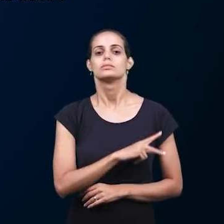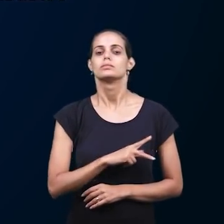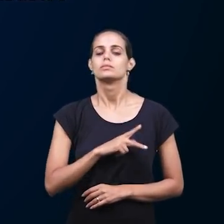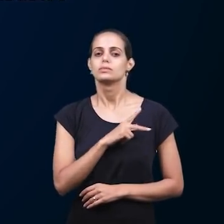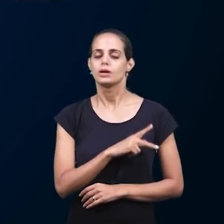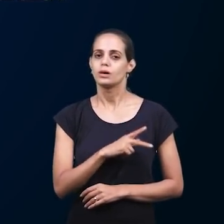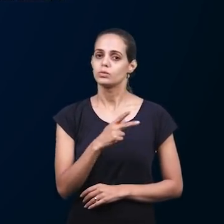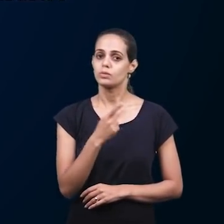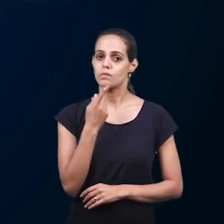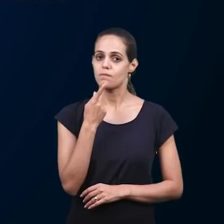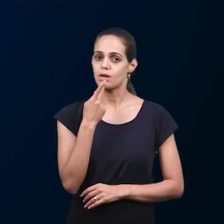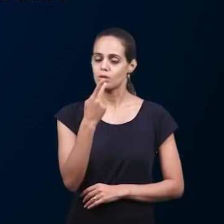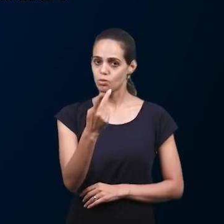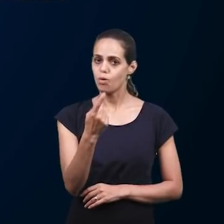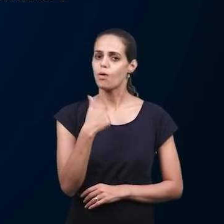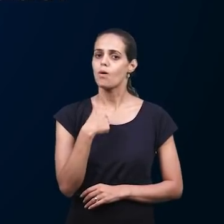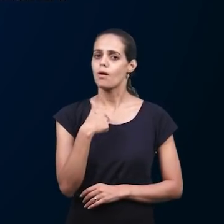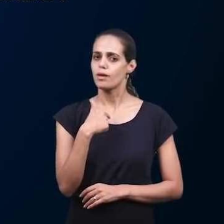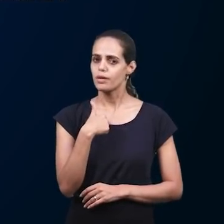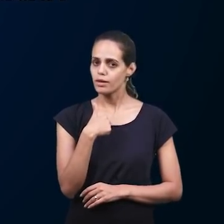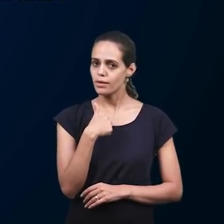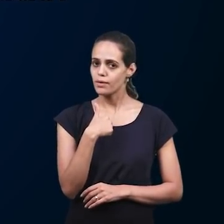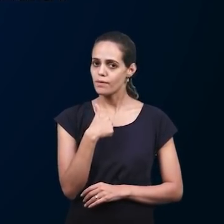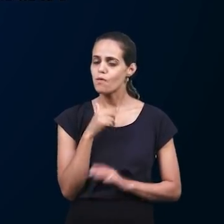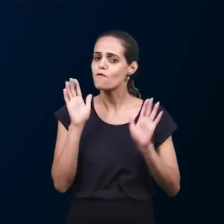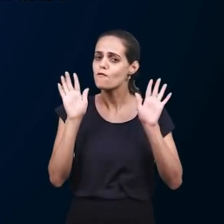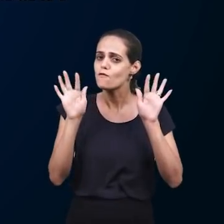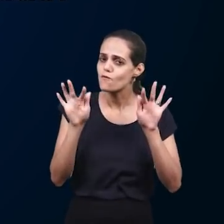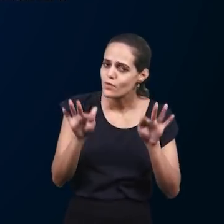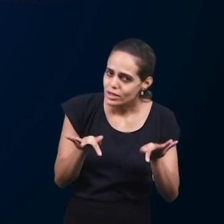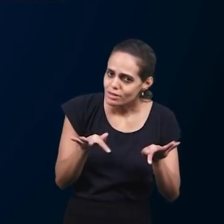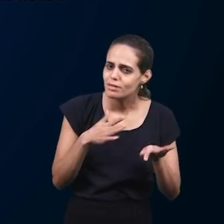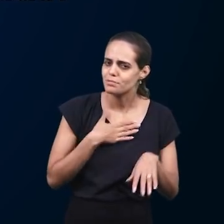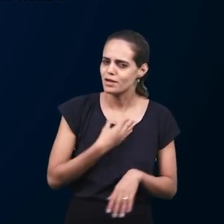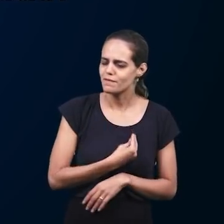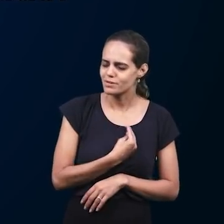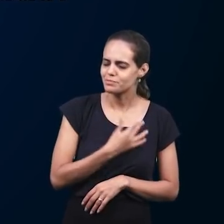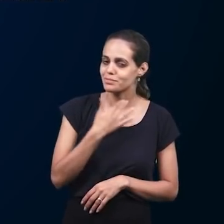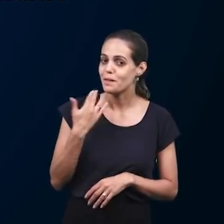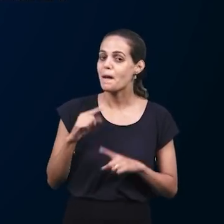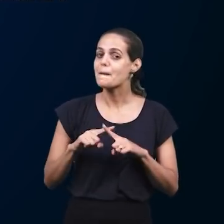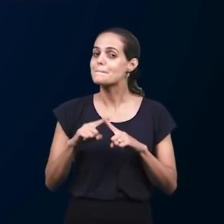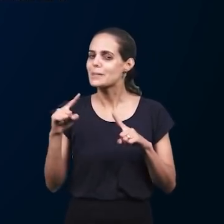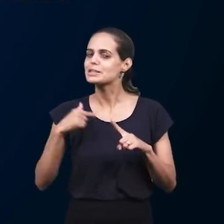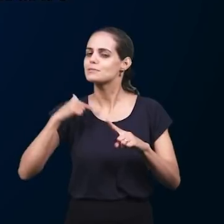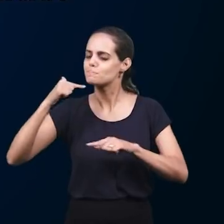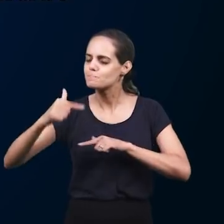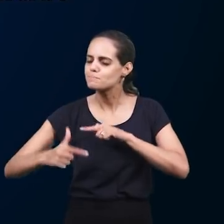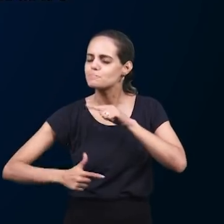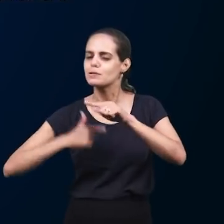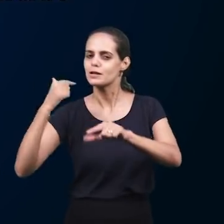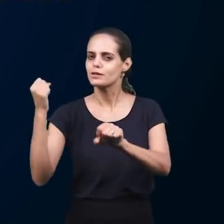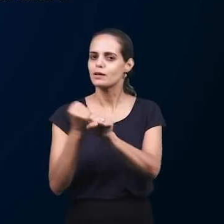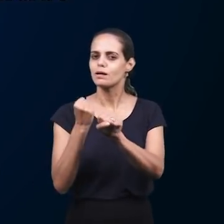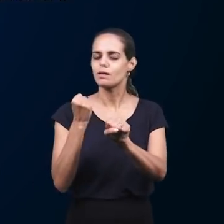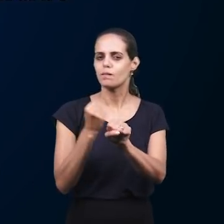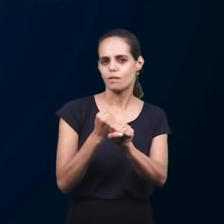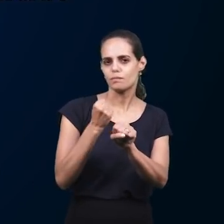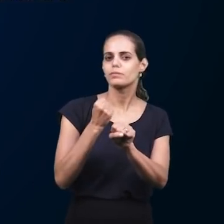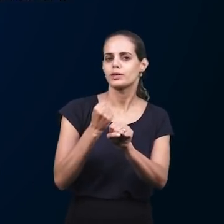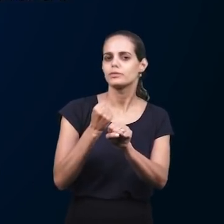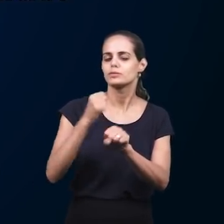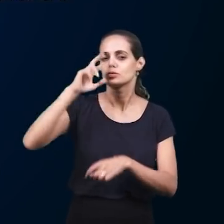eu acabei a minha carreira e guardei a fé. Portanto, ele concluiu o projeto que Deus havia estabelecido para a sua